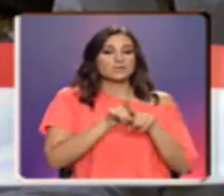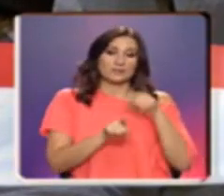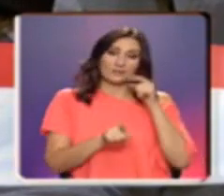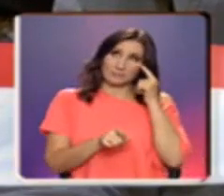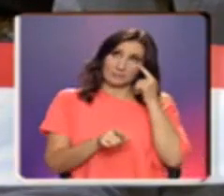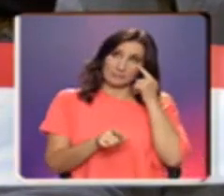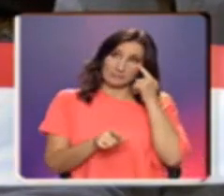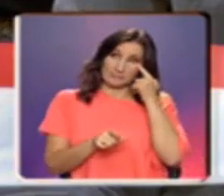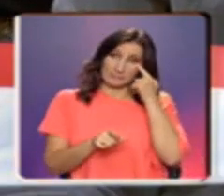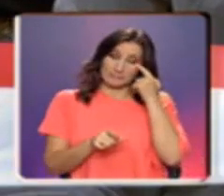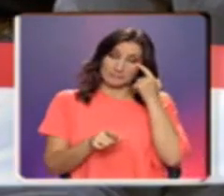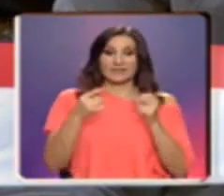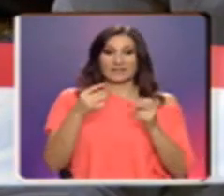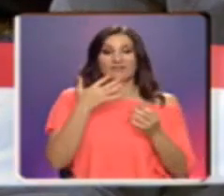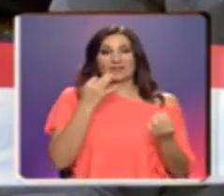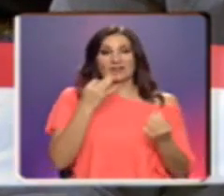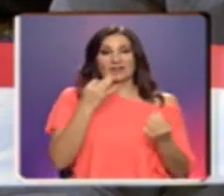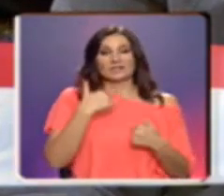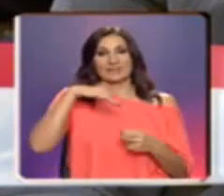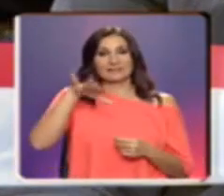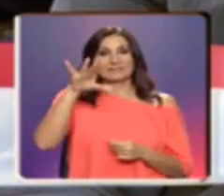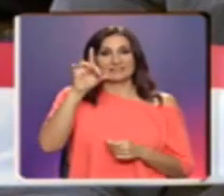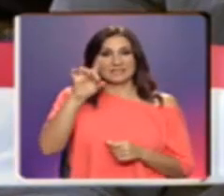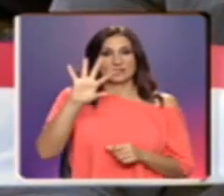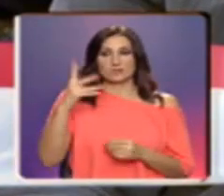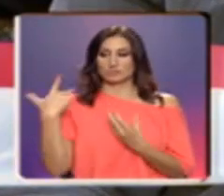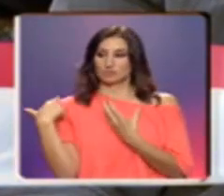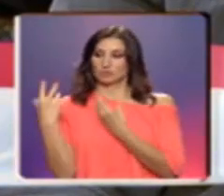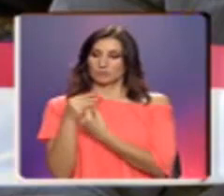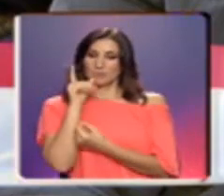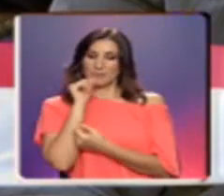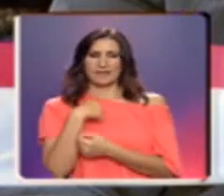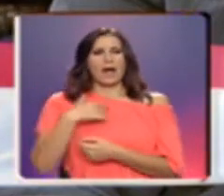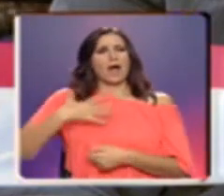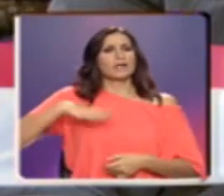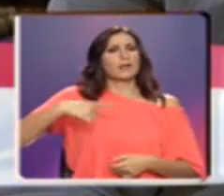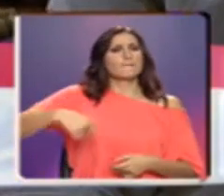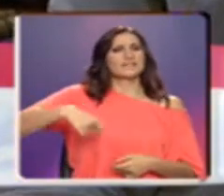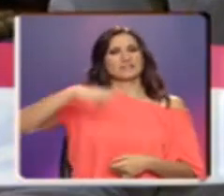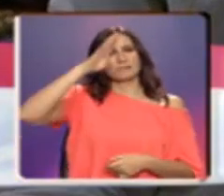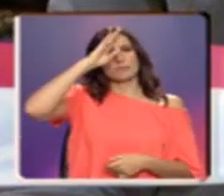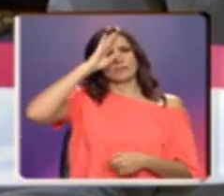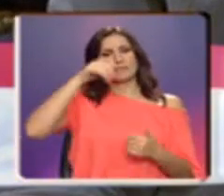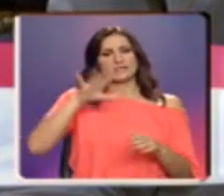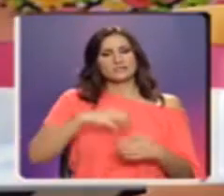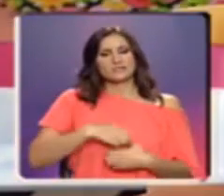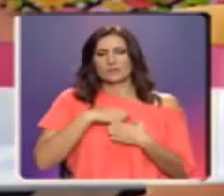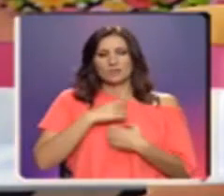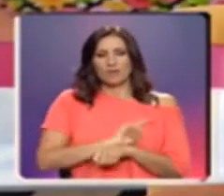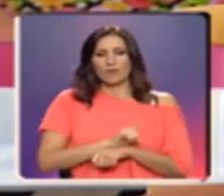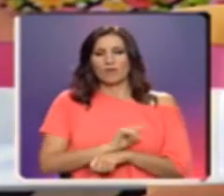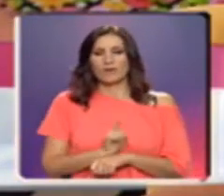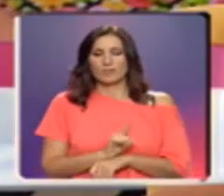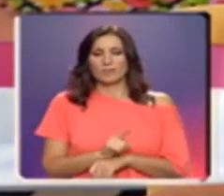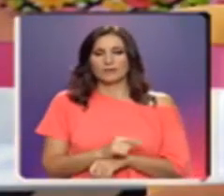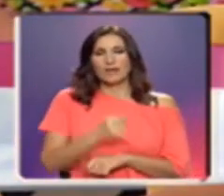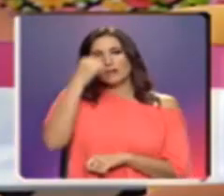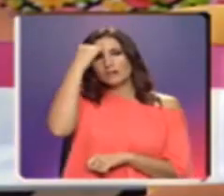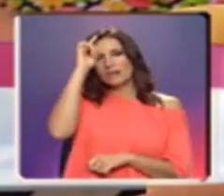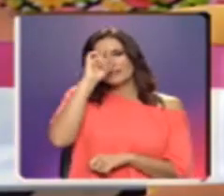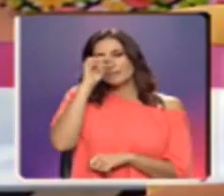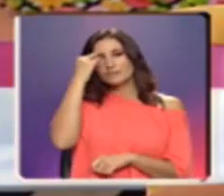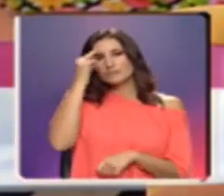É um facto que eu disse aos 6 anos, quando fui com o meu pai, que queria ser presidente do Sporting. Mas foi uma coisa que sentiu? Tem presente